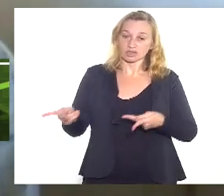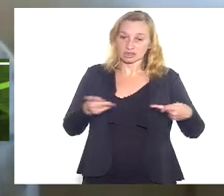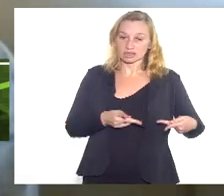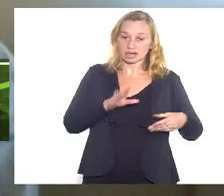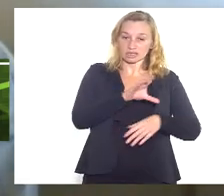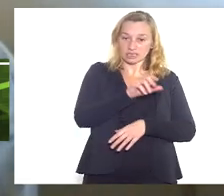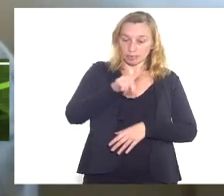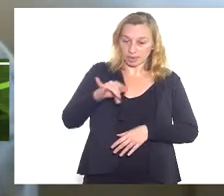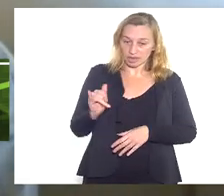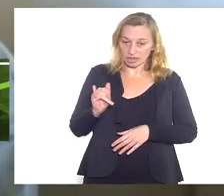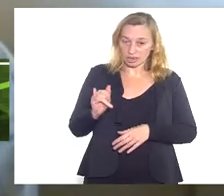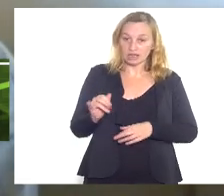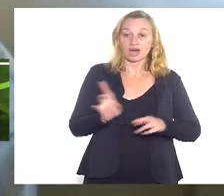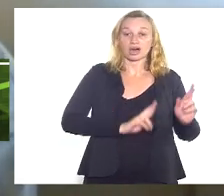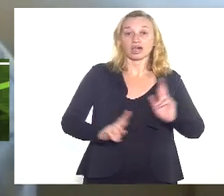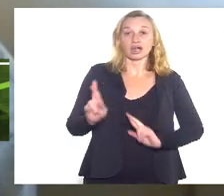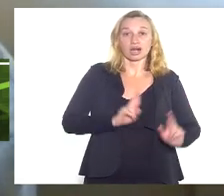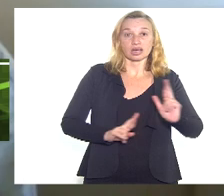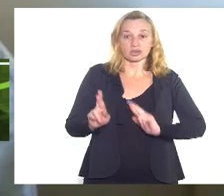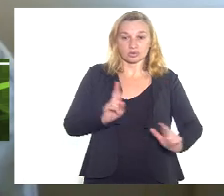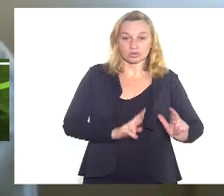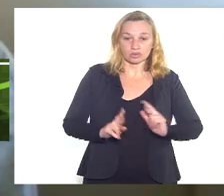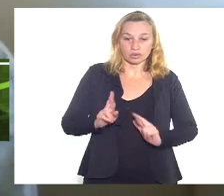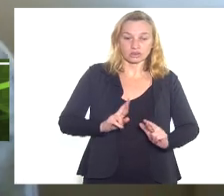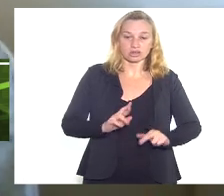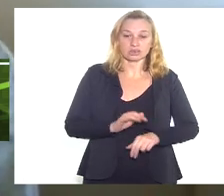a relação dos contenciosos